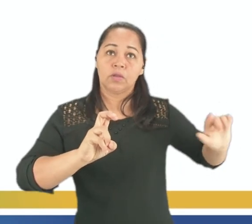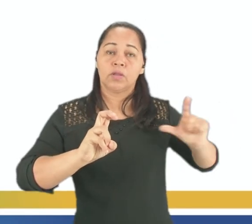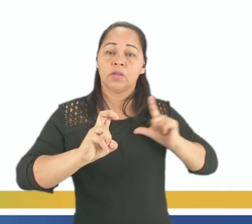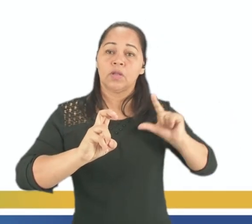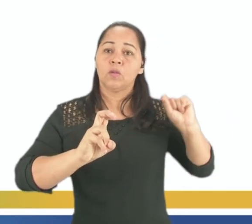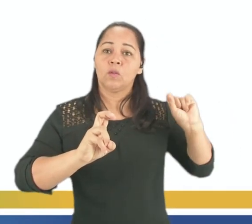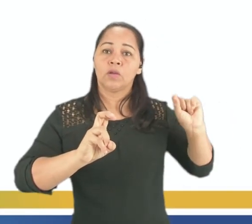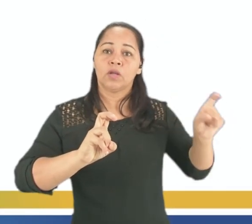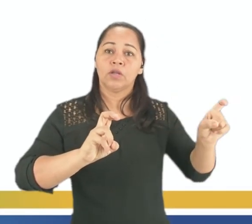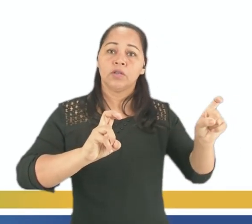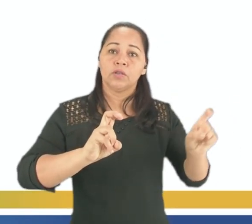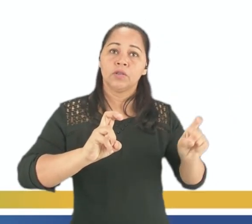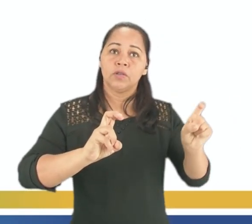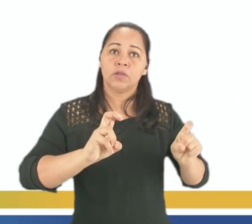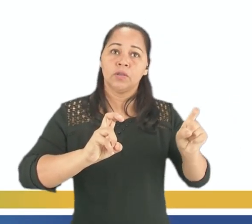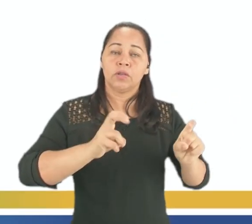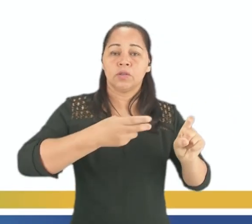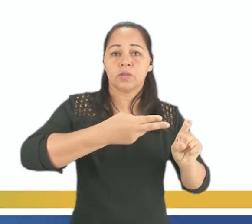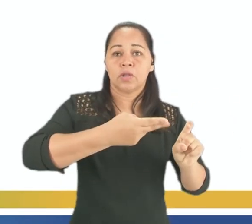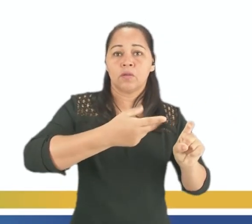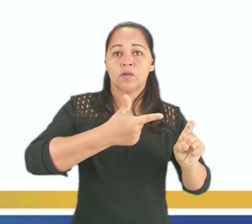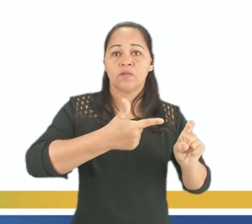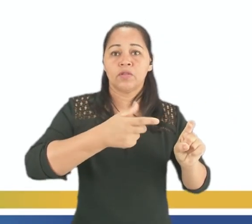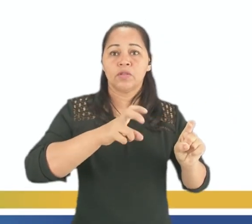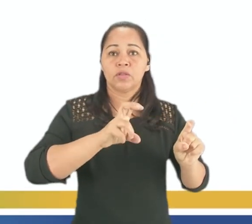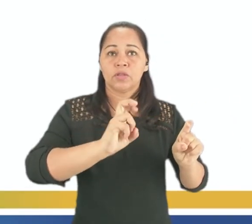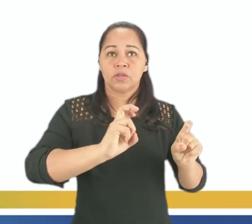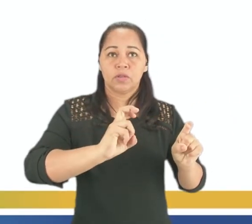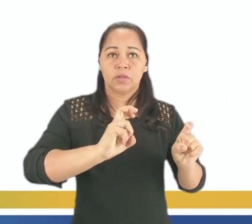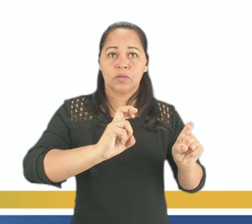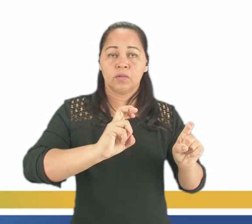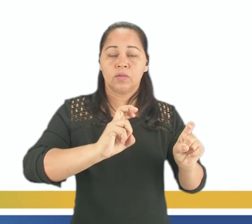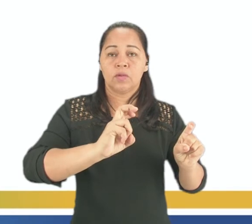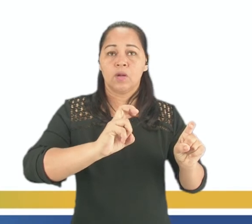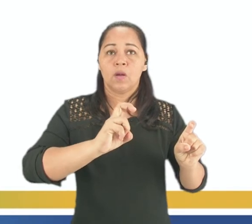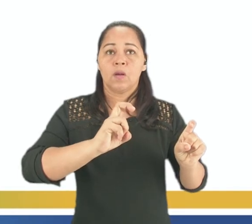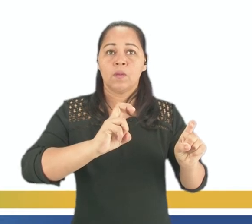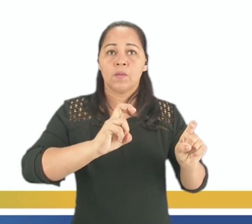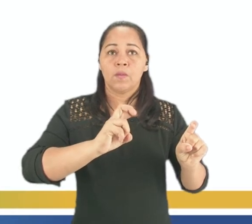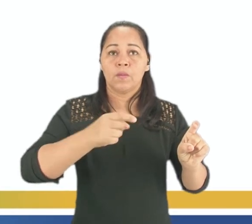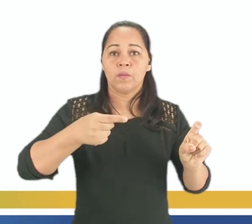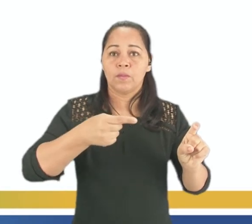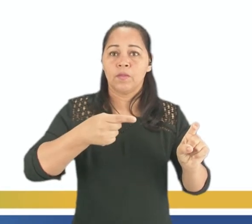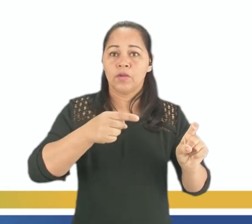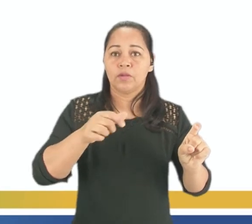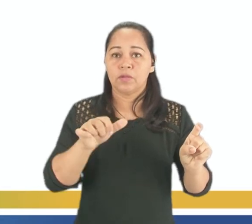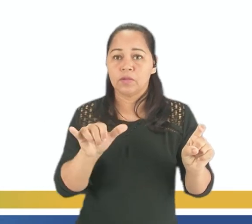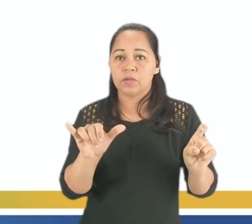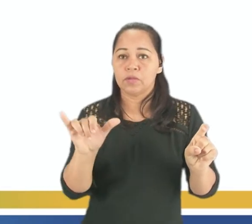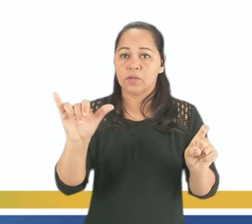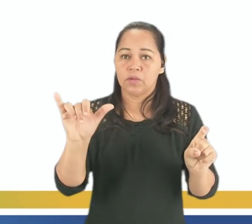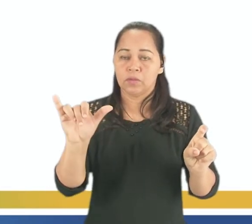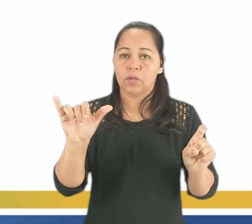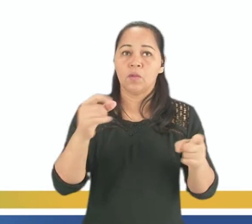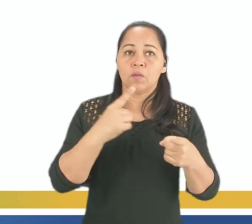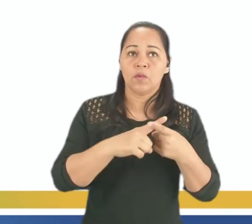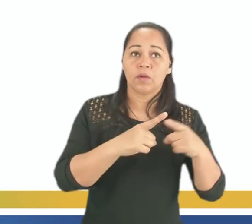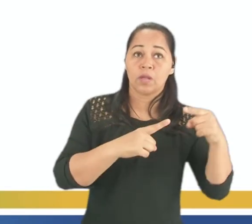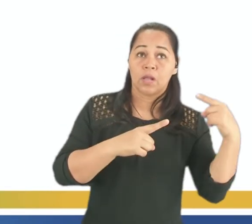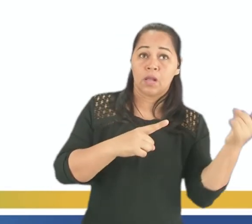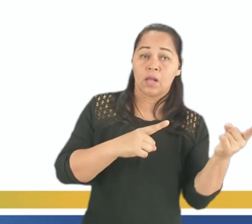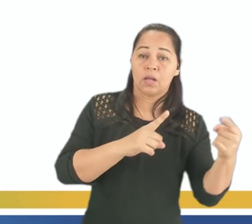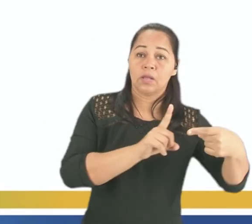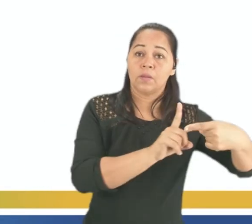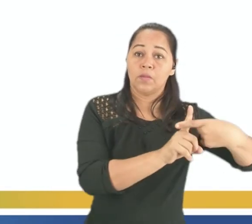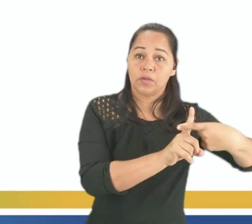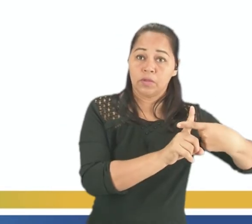igualdade, nós passaremos o y para o outro lado. Então, ele passará com a operação inversa. Se ele está positivo, ele está somando aí, ele